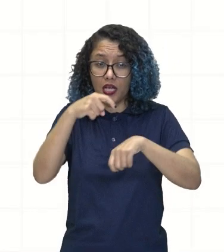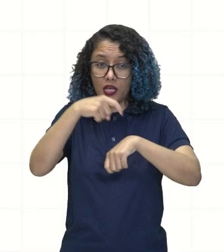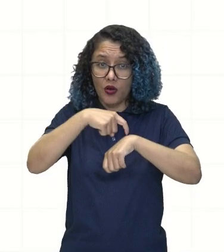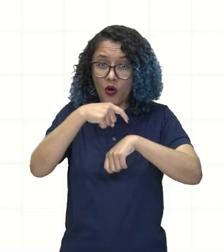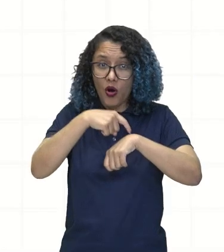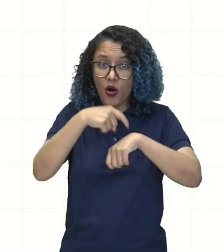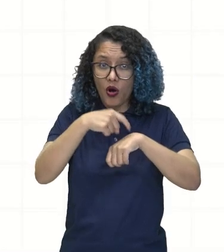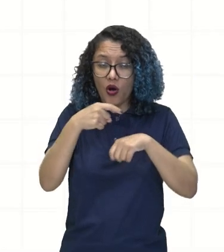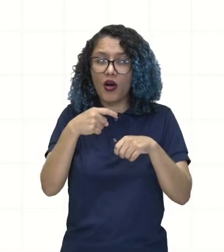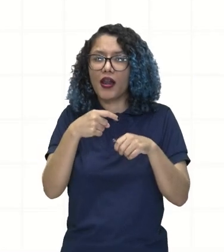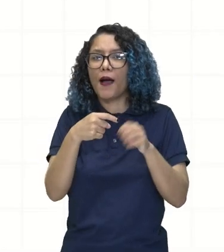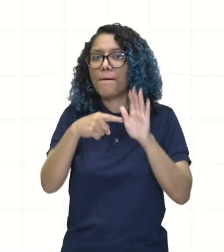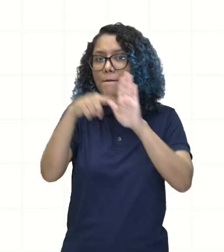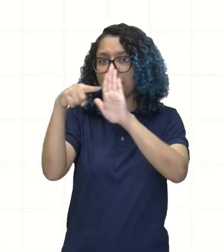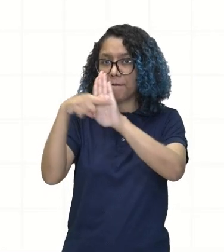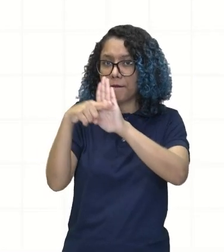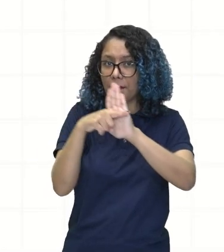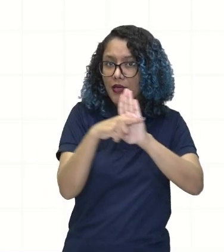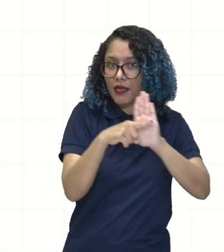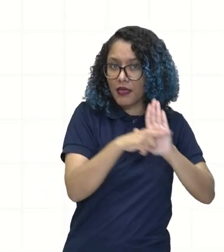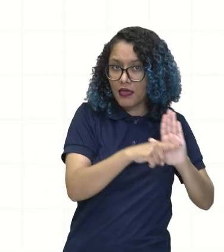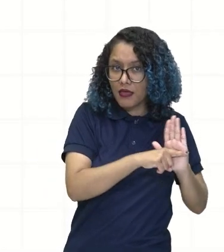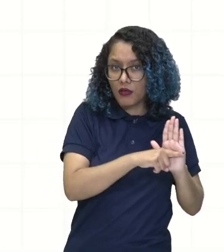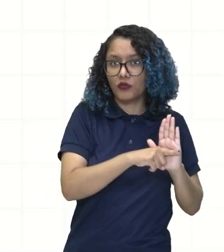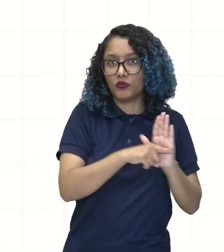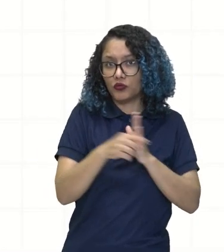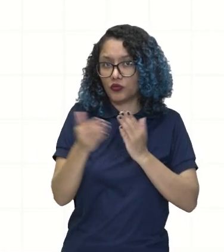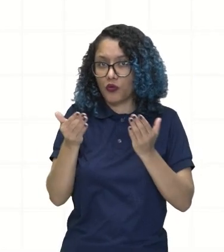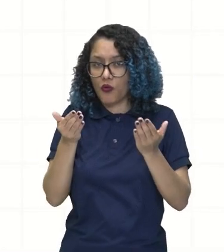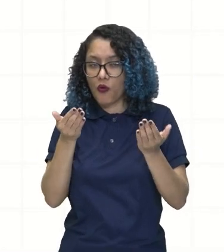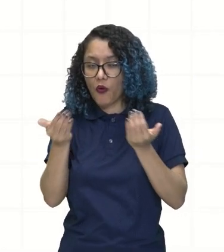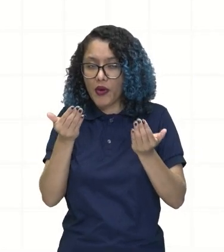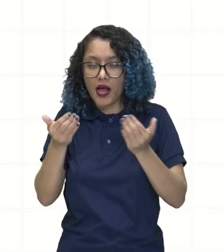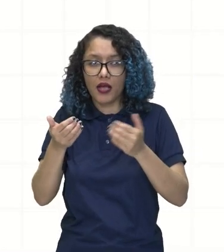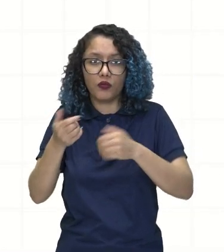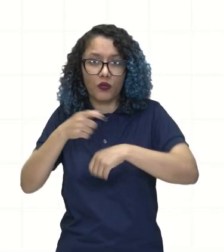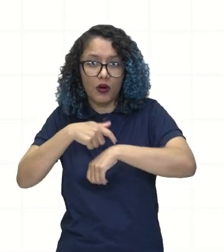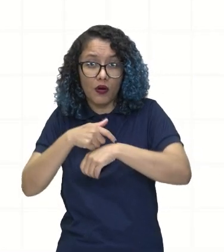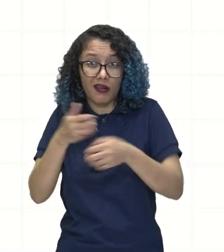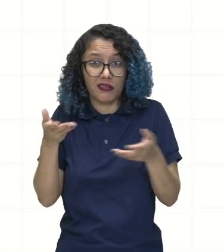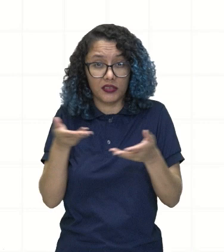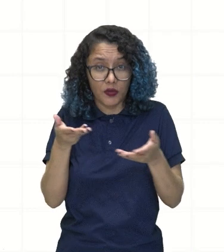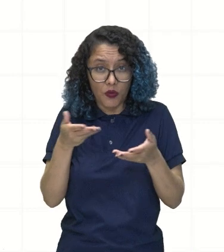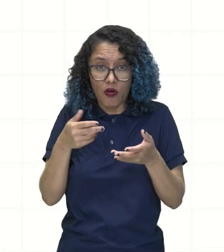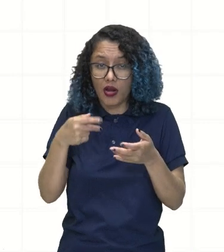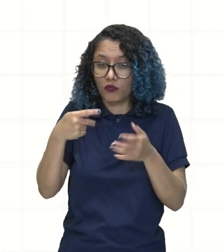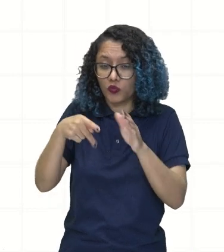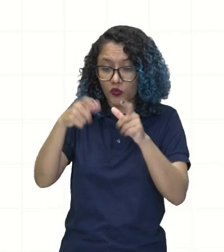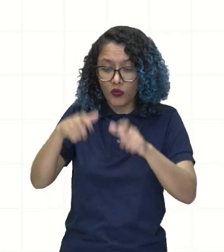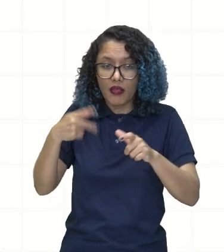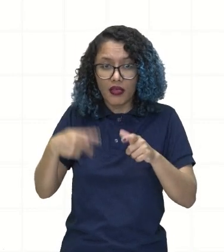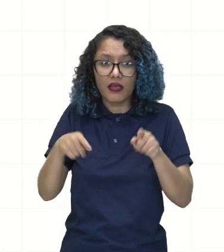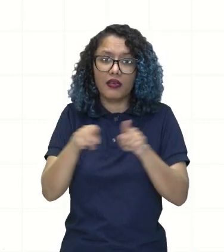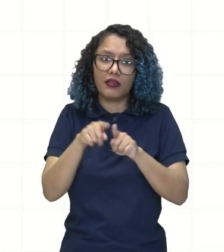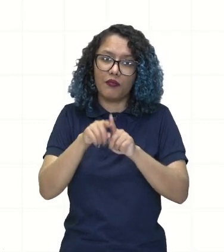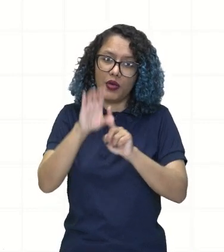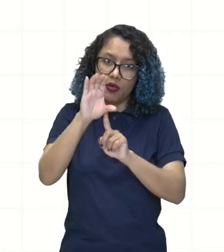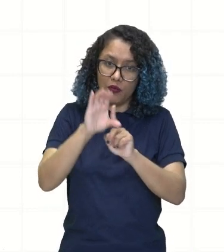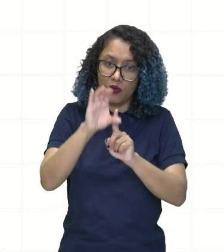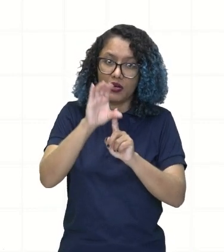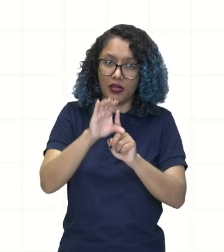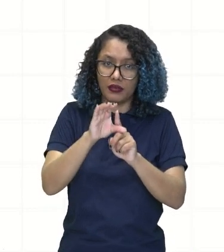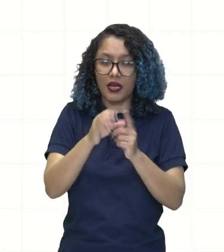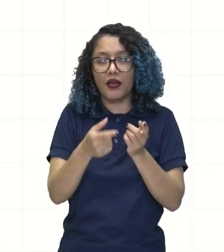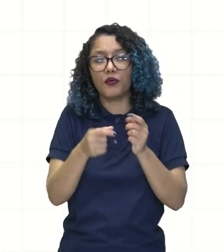menos, 2 horas a menos do que a nossa, e também aí a nossa representação do calendário gregoriano, que é exatamente antes